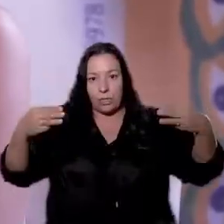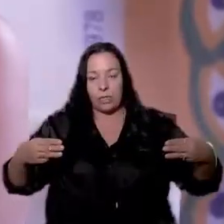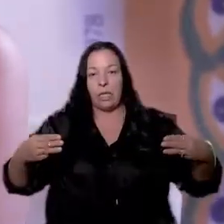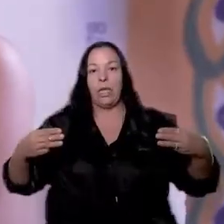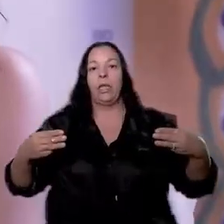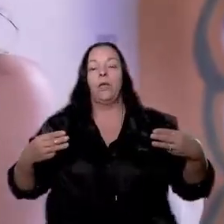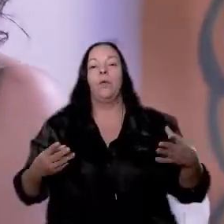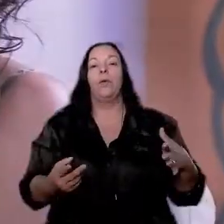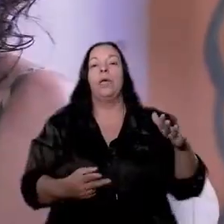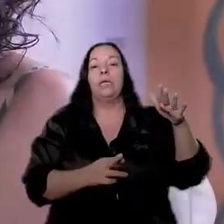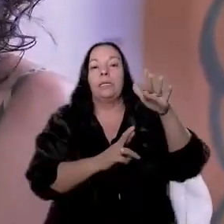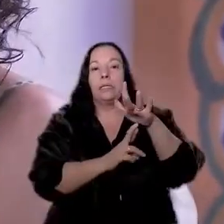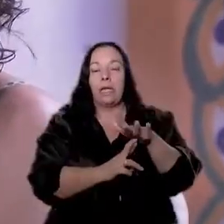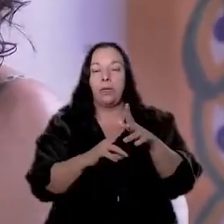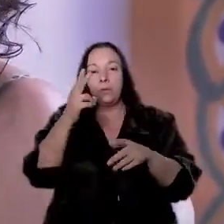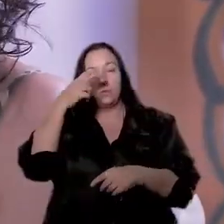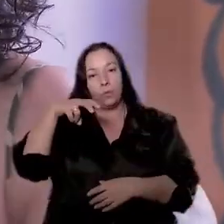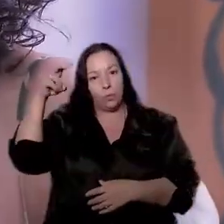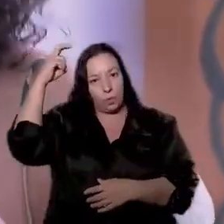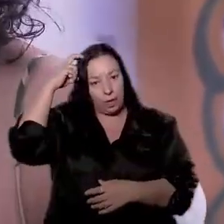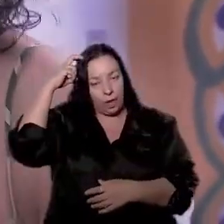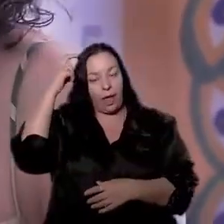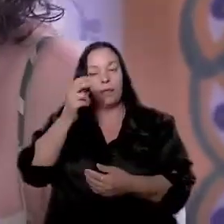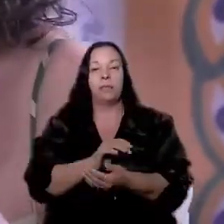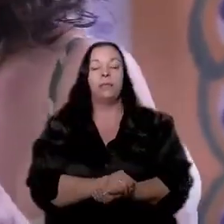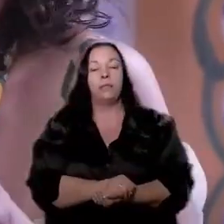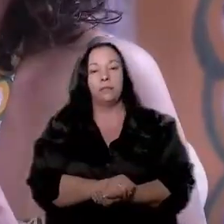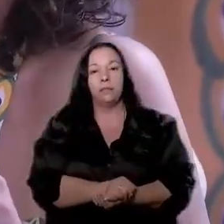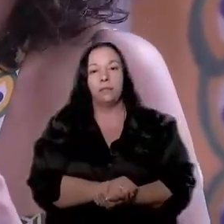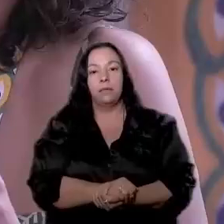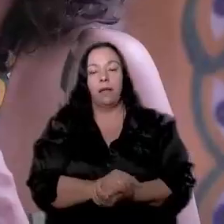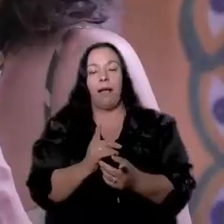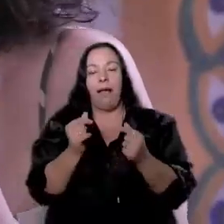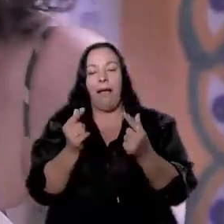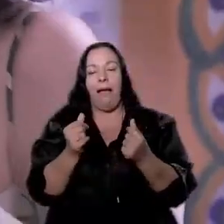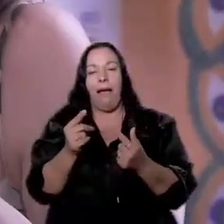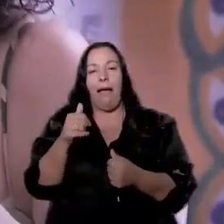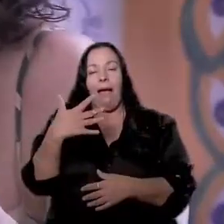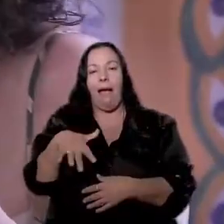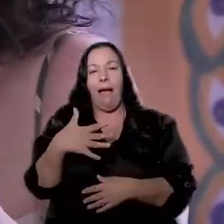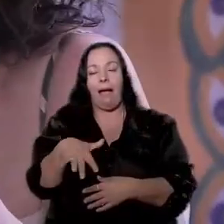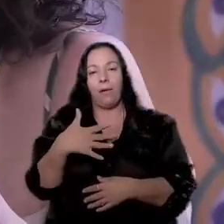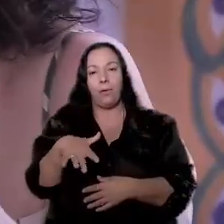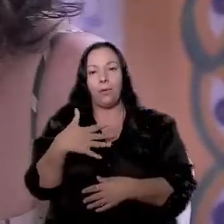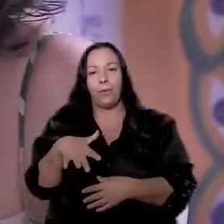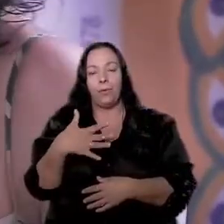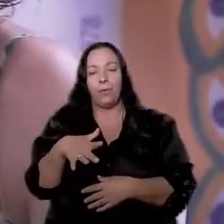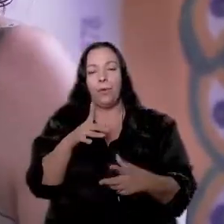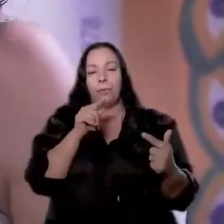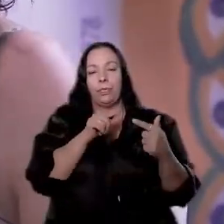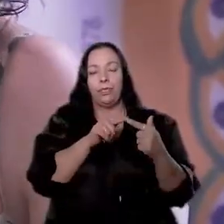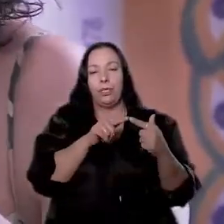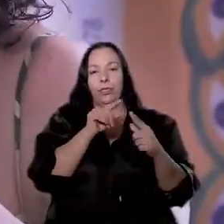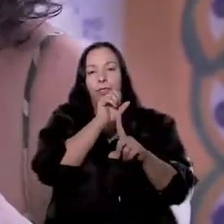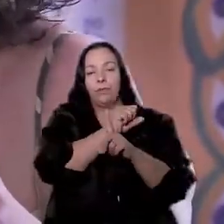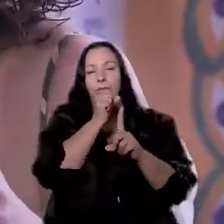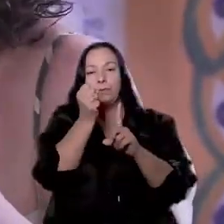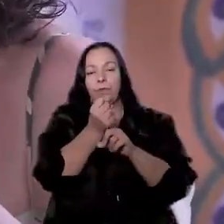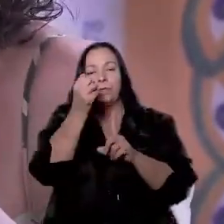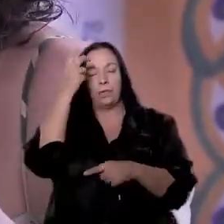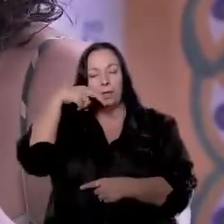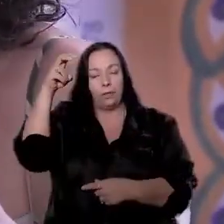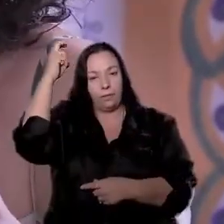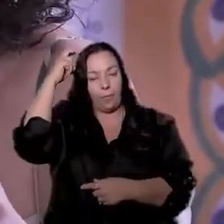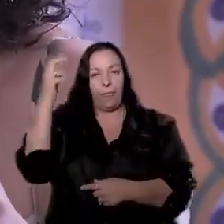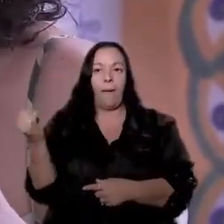centros culturais, que realmente custam caro e têm uma função social e cultural que é